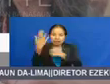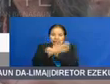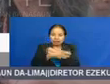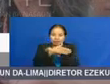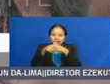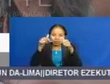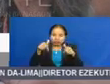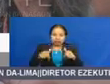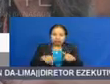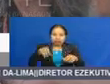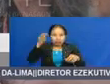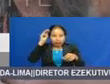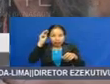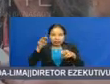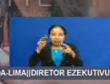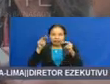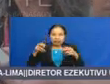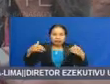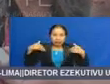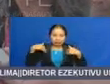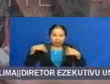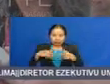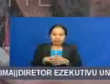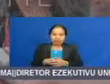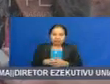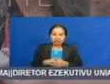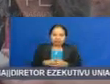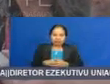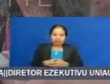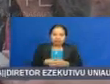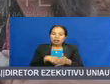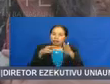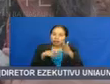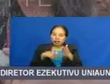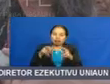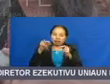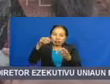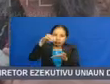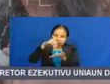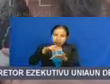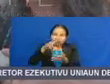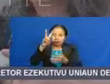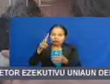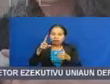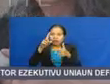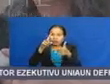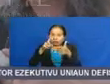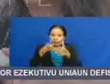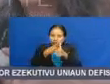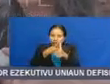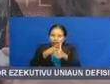E ministro né tem que ir nia currículo né tem que tudo boa trua. Ida ni estuda setor